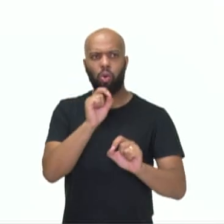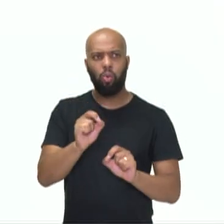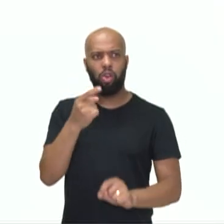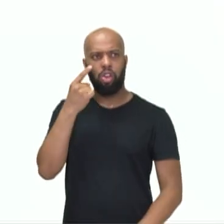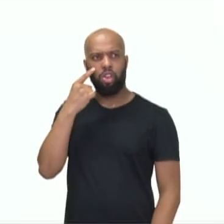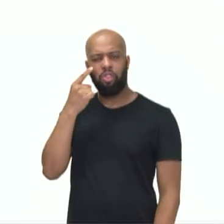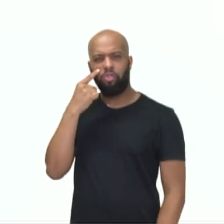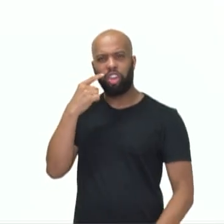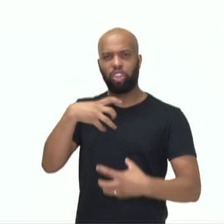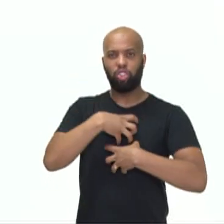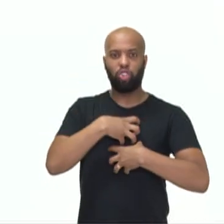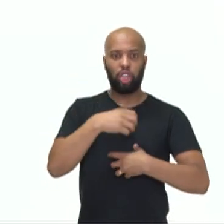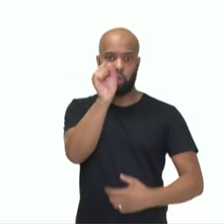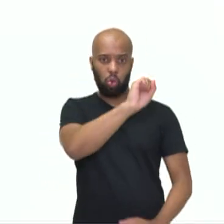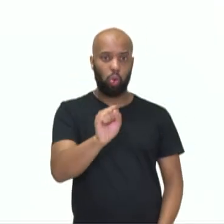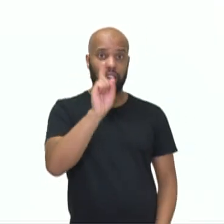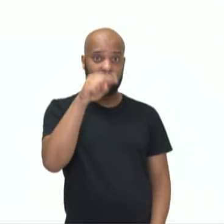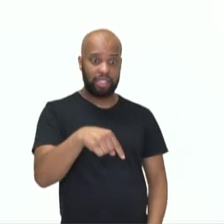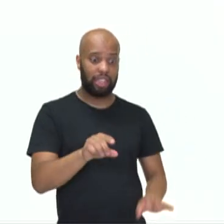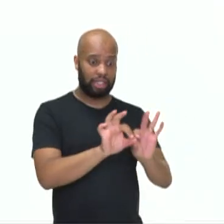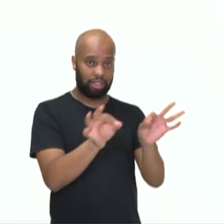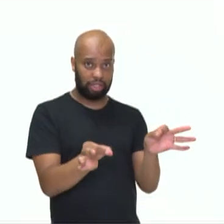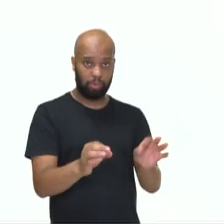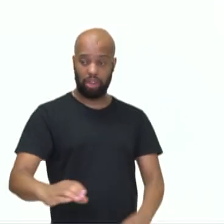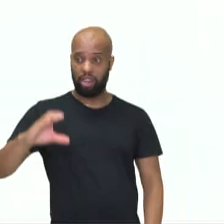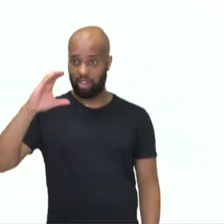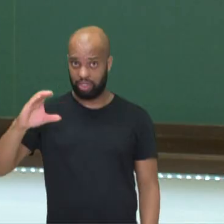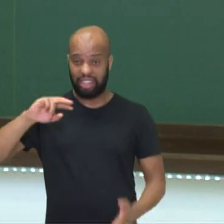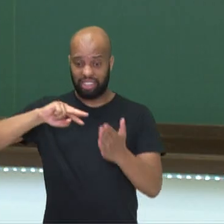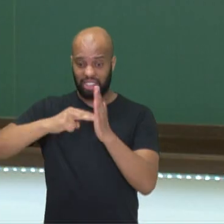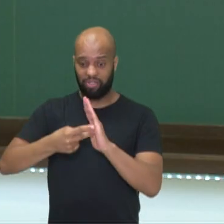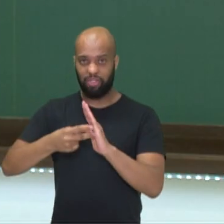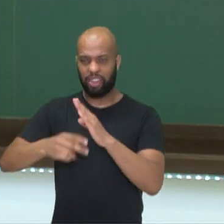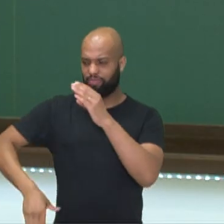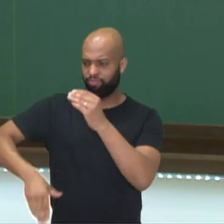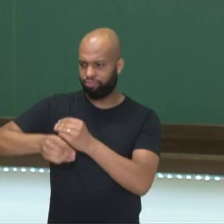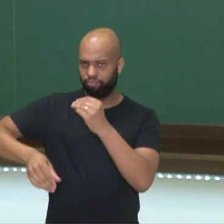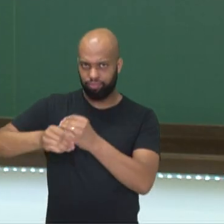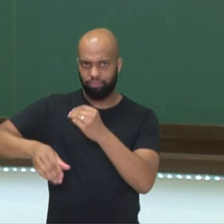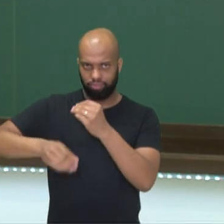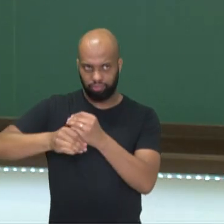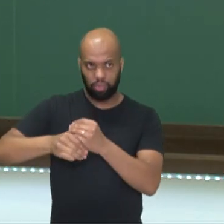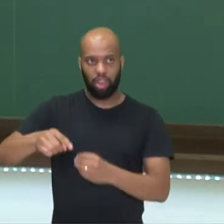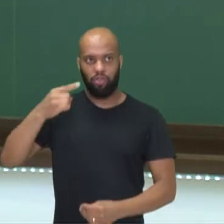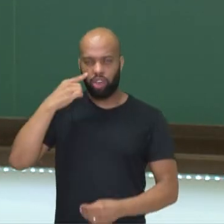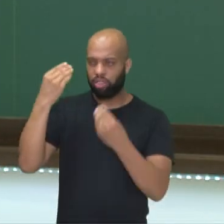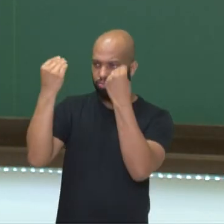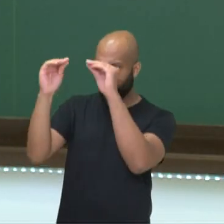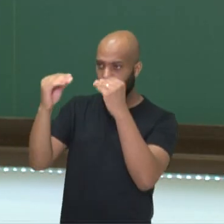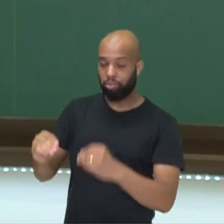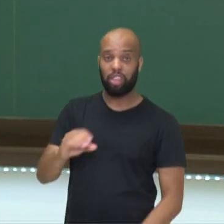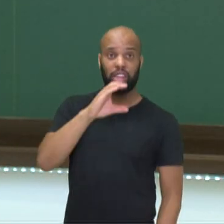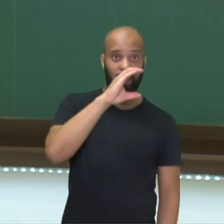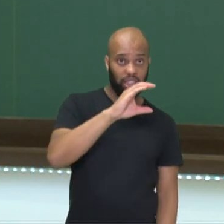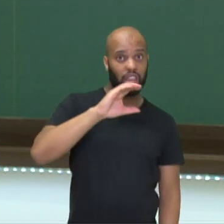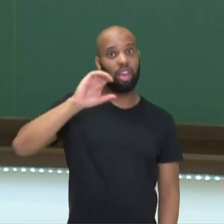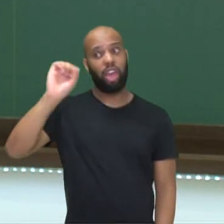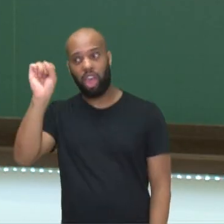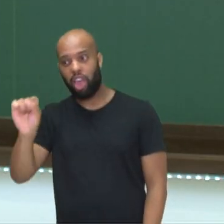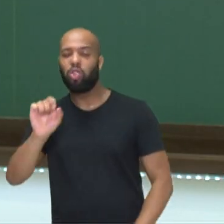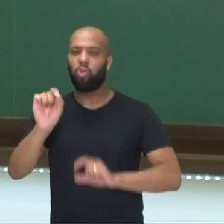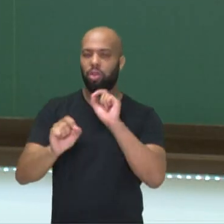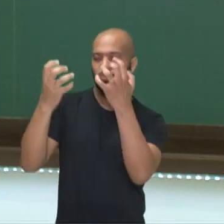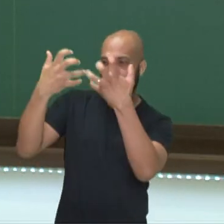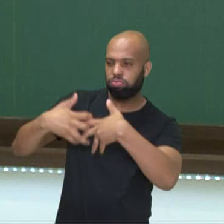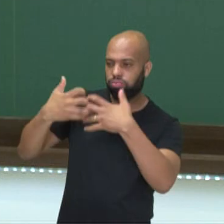S de simples e C de compostas. Então eu tenho essas 4 dízimas periódicas para você analisar e me dizer se elas são simples ou compostas.